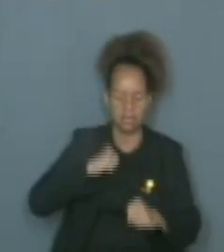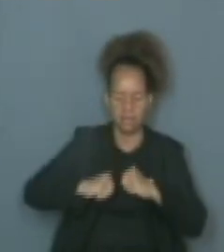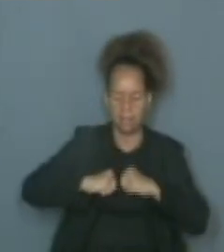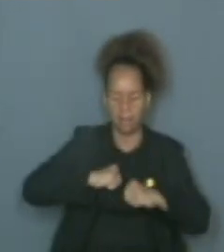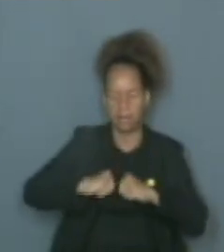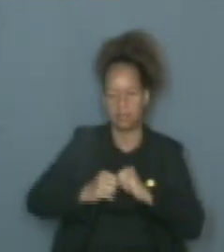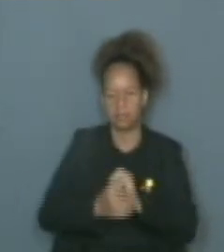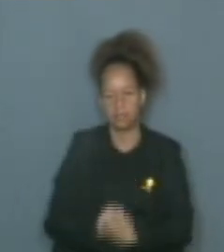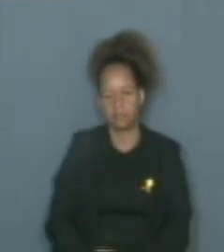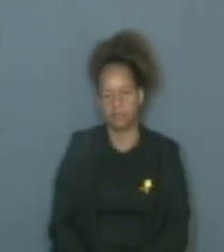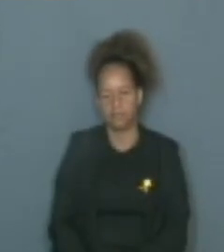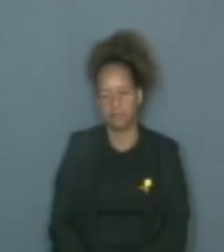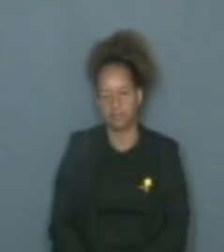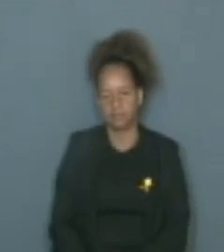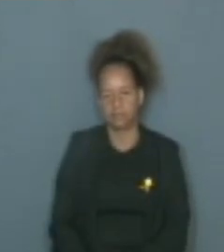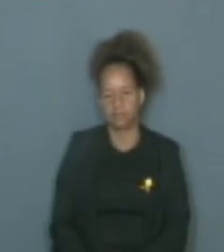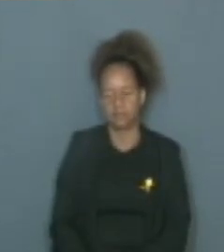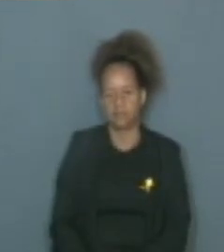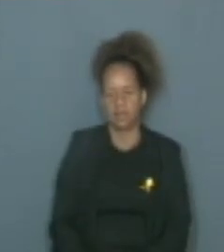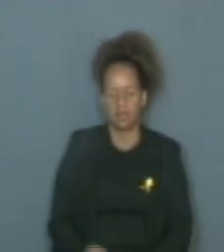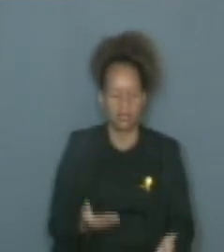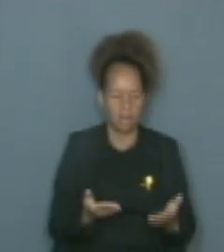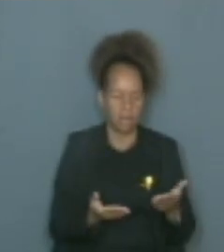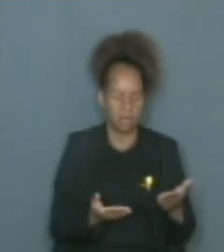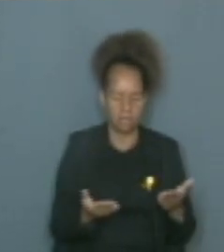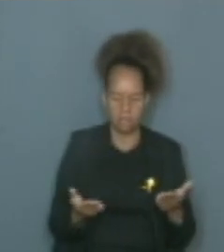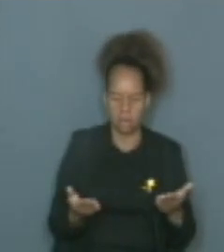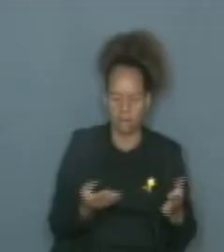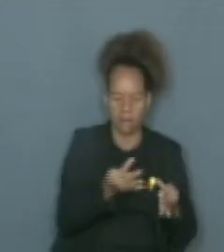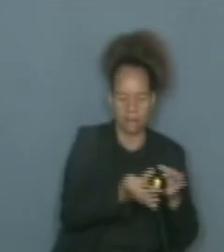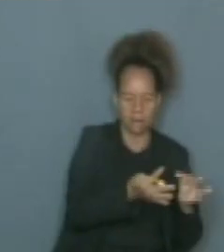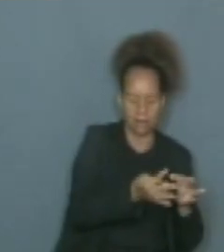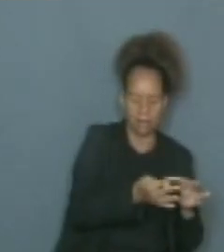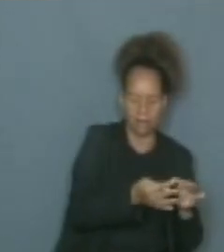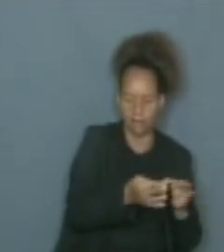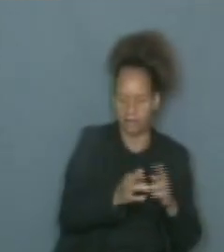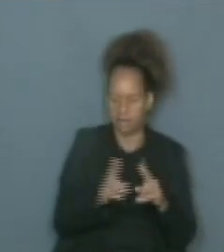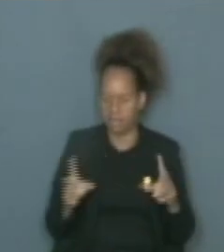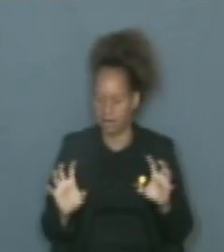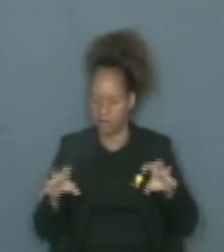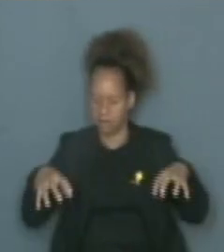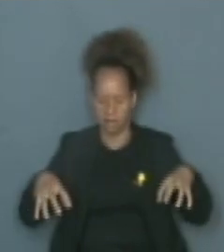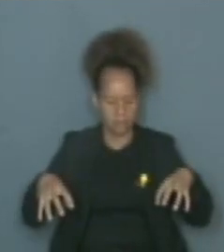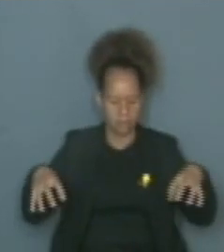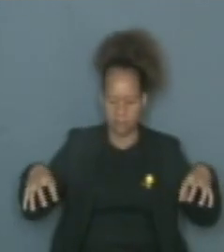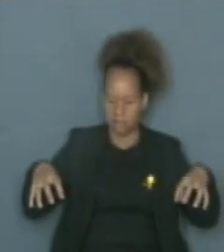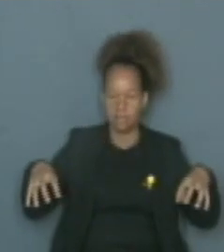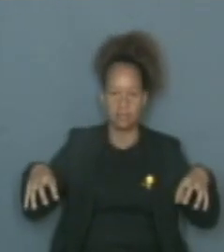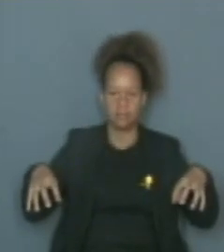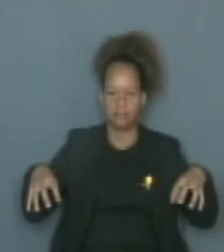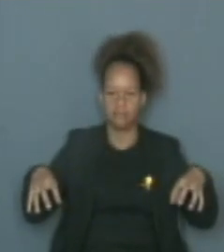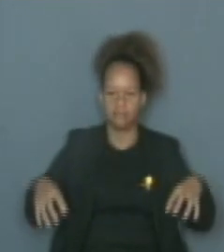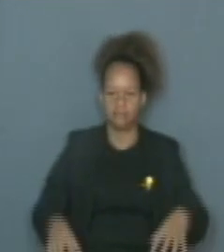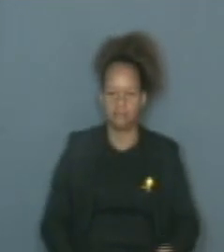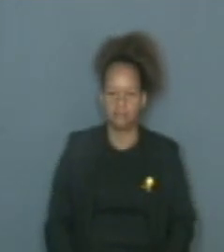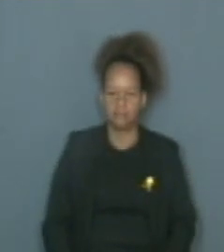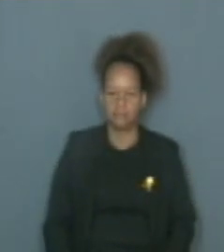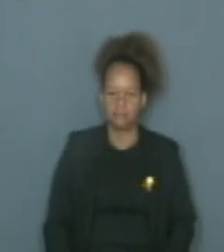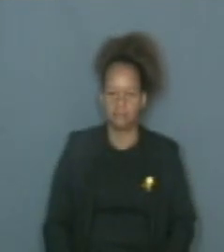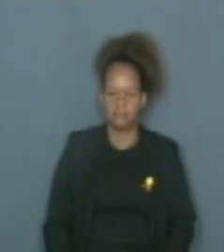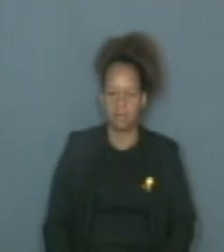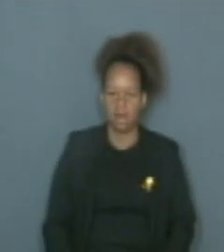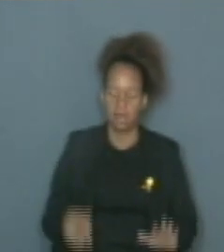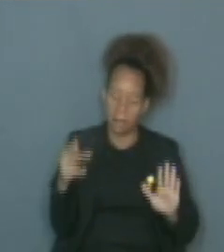debate. Existe tratamento desigual ou não com relação às categorias que são abordadas?